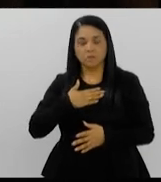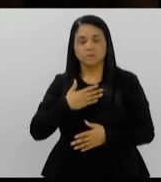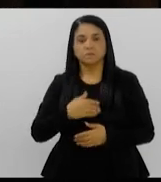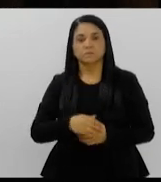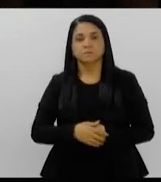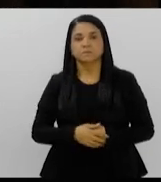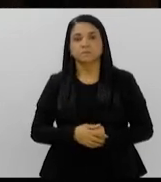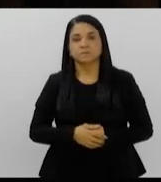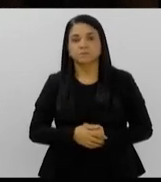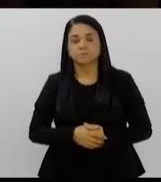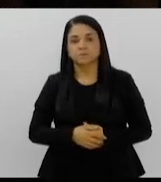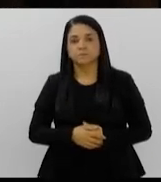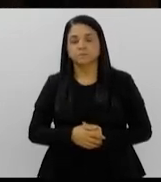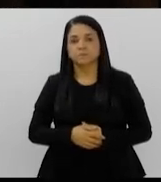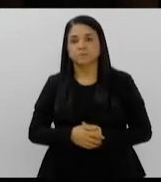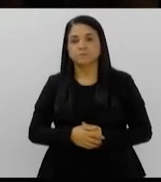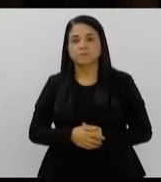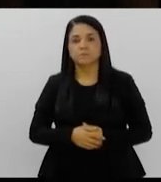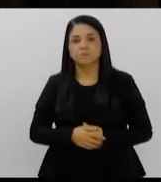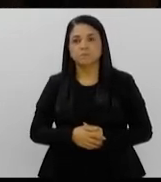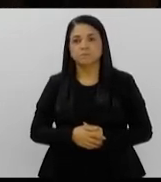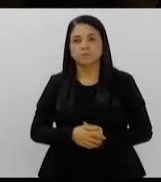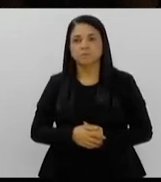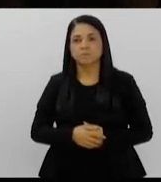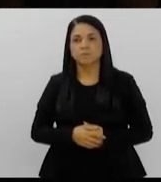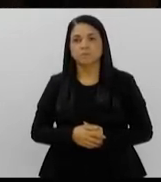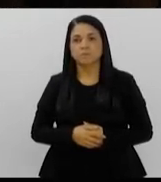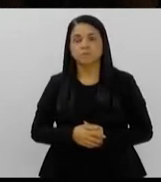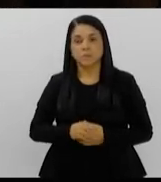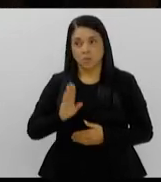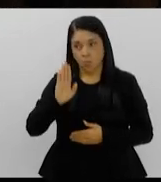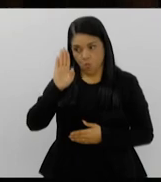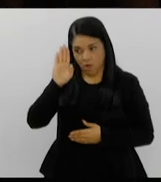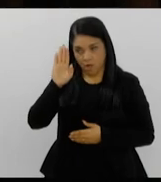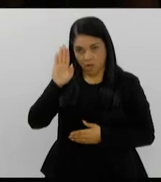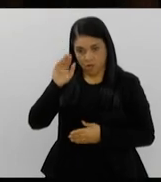Janeiro, que eu fui eleito